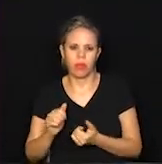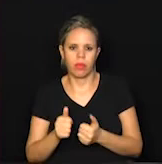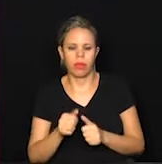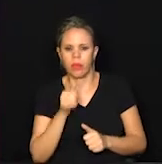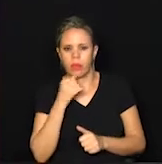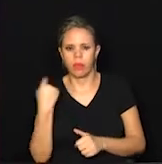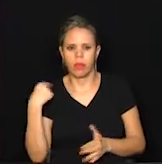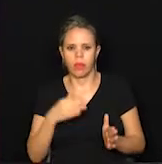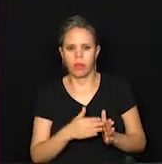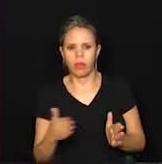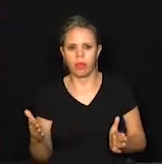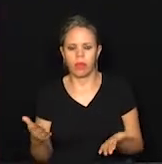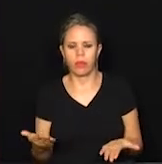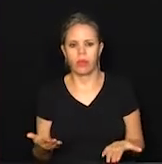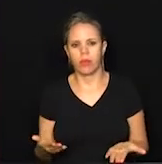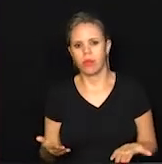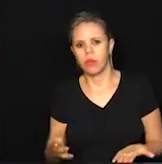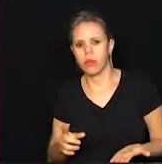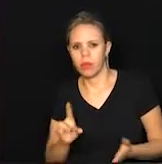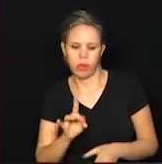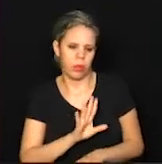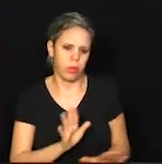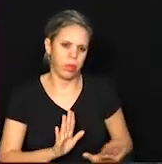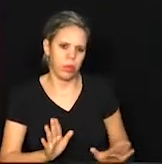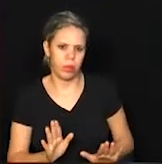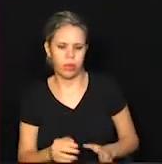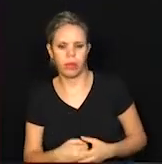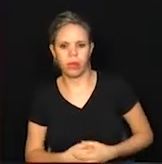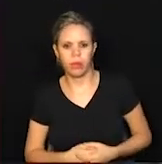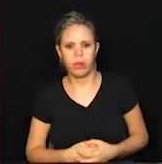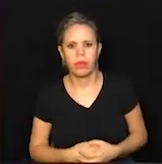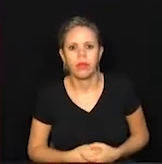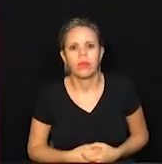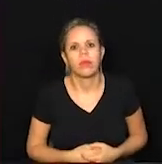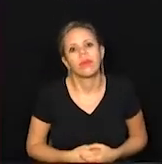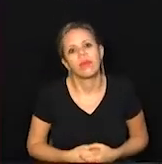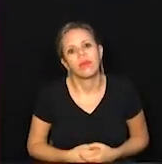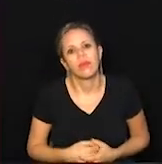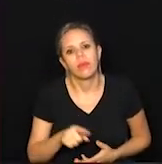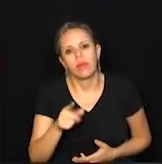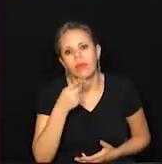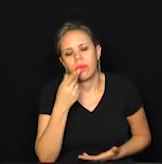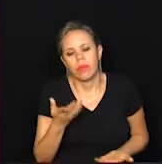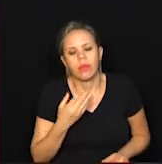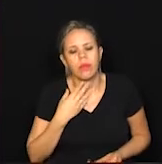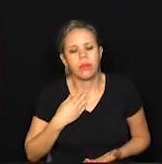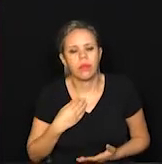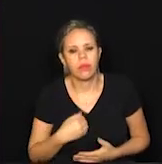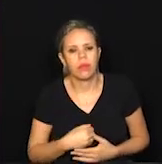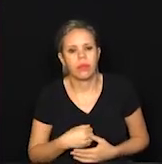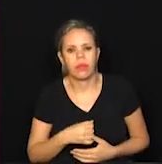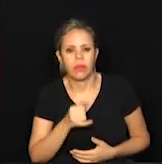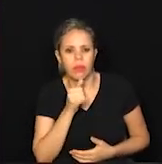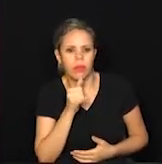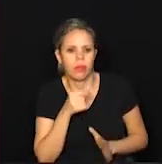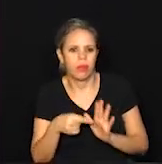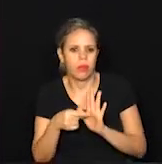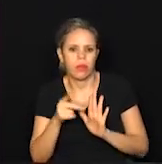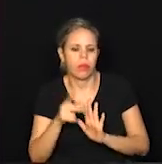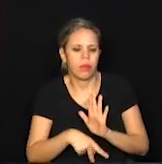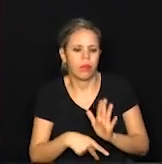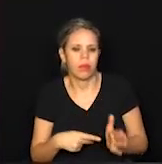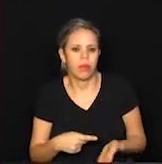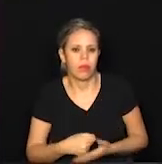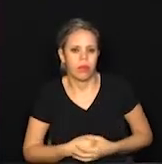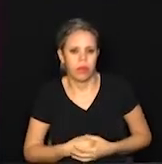último período, mas assim, não é só isso, né, como você falou aí, essa questão de apresentar projetos que